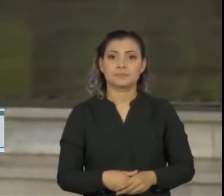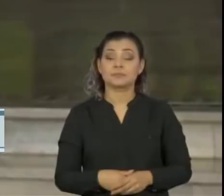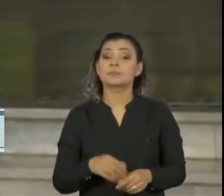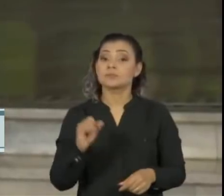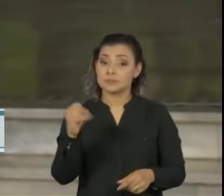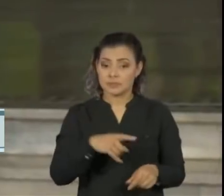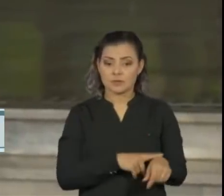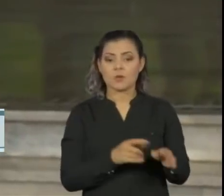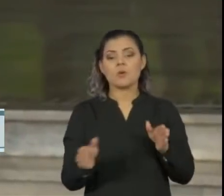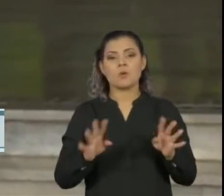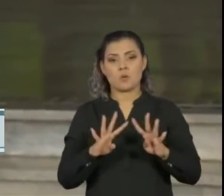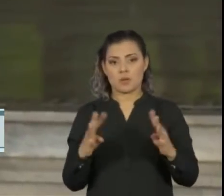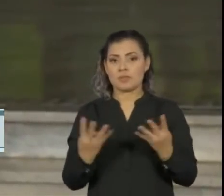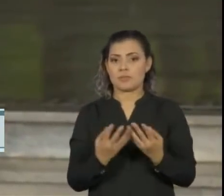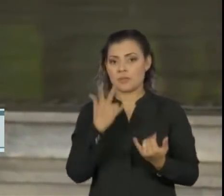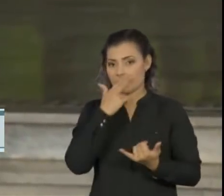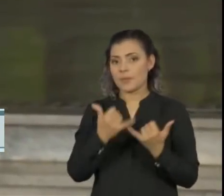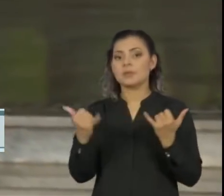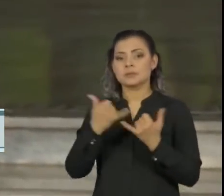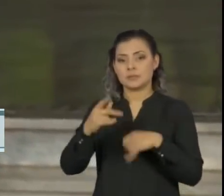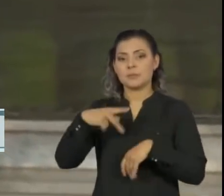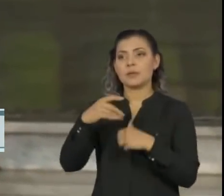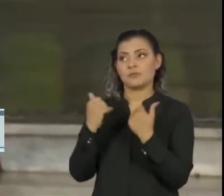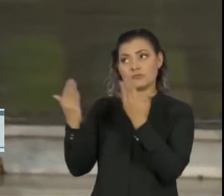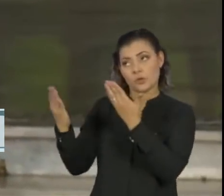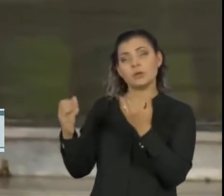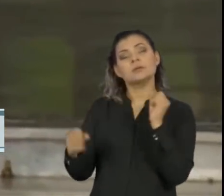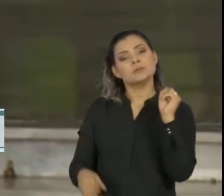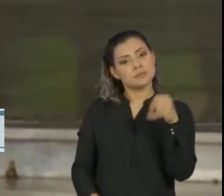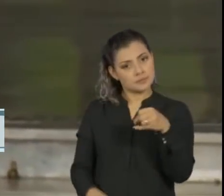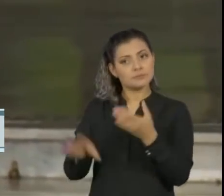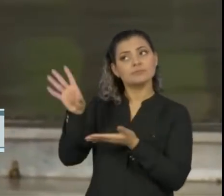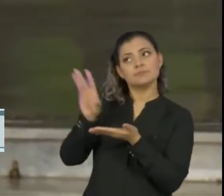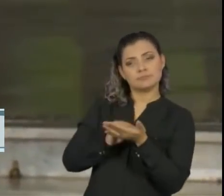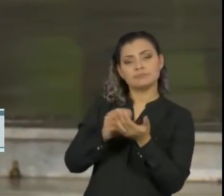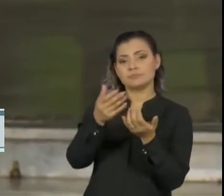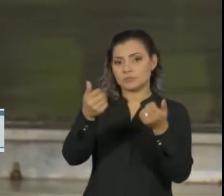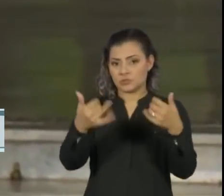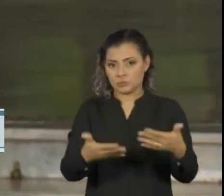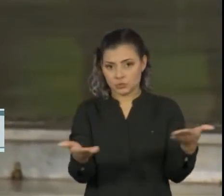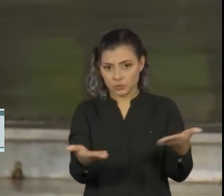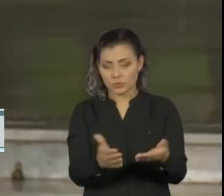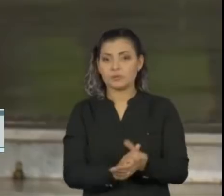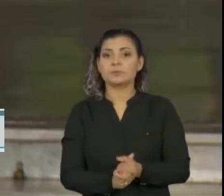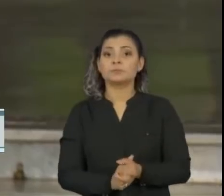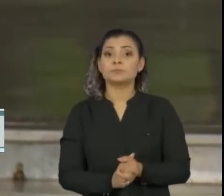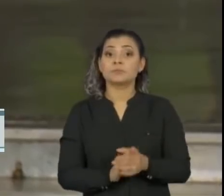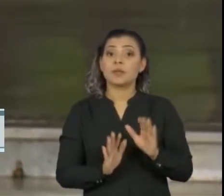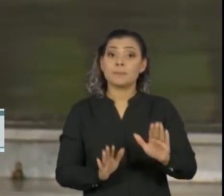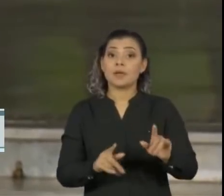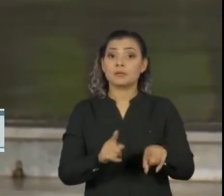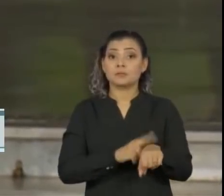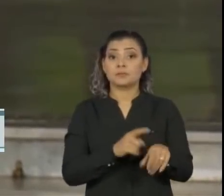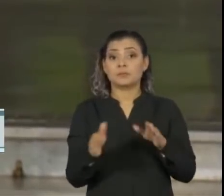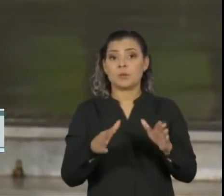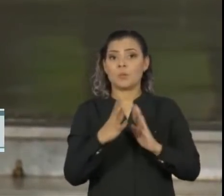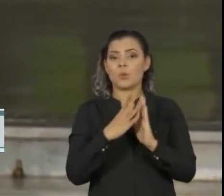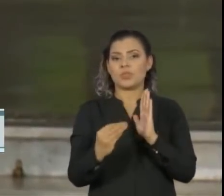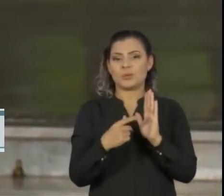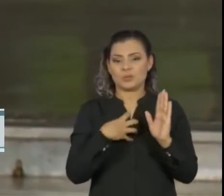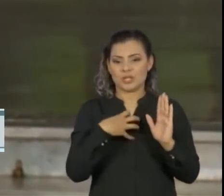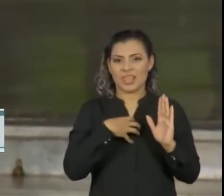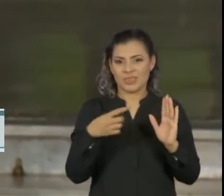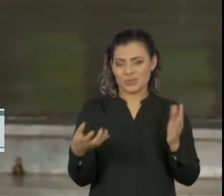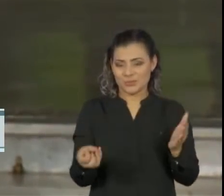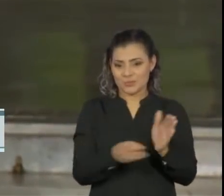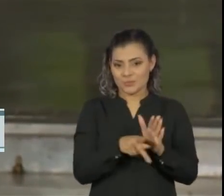da nossa quarentena é muito parecida com a de outros países, como o que você mencionou. Com relação ao modelo de confinamento total que